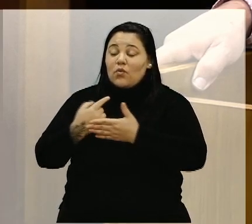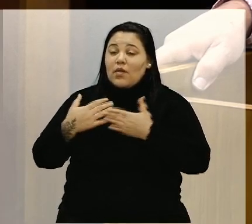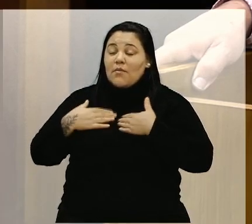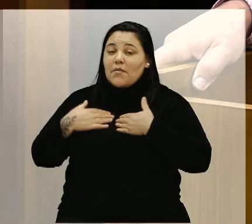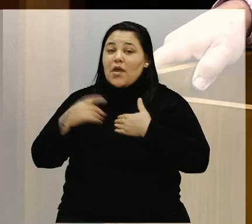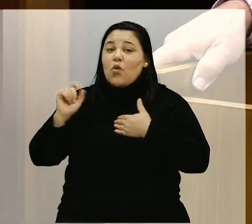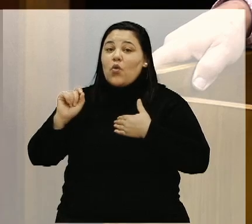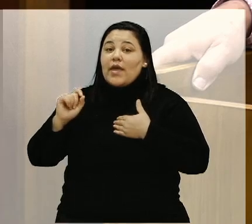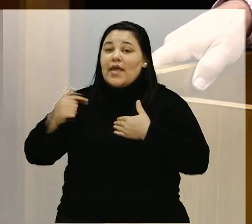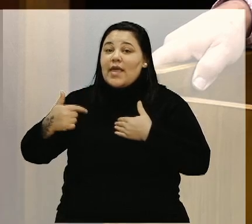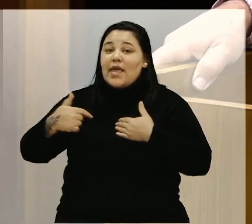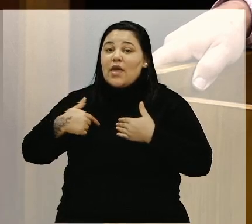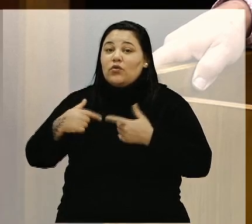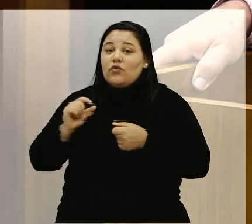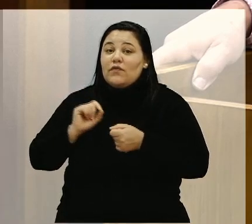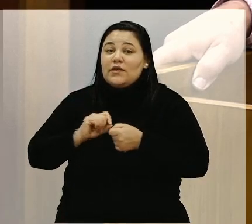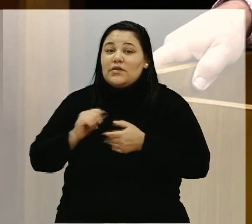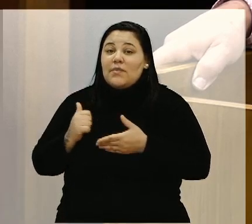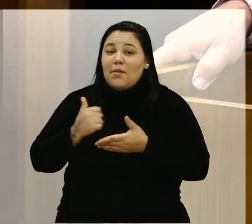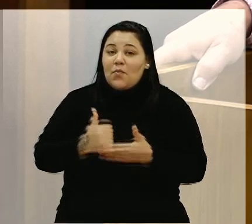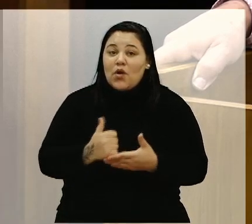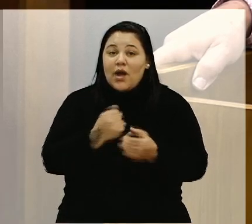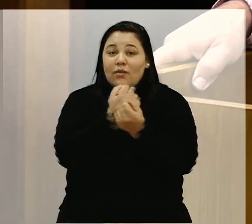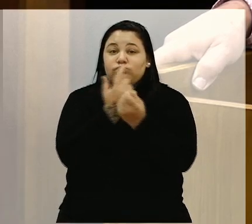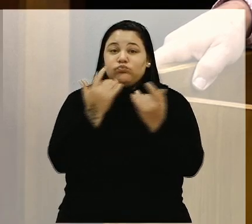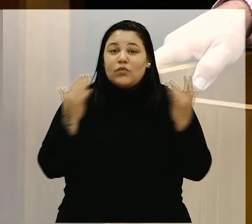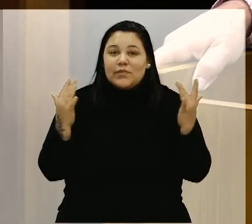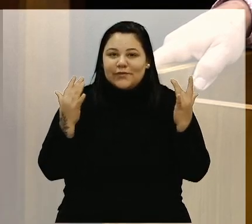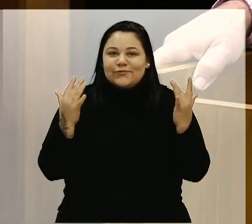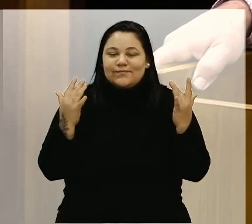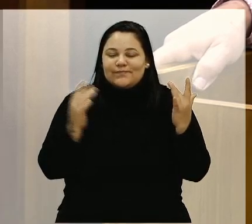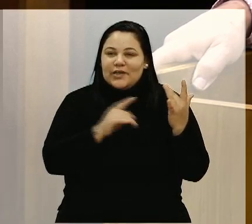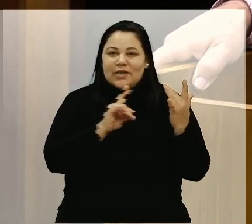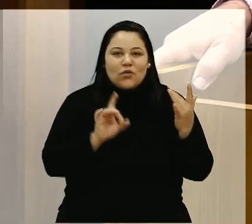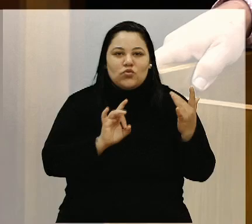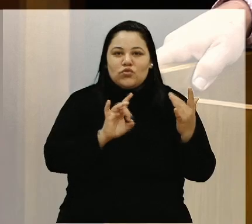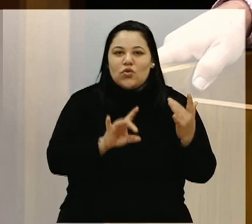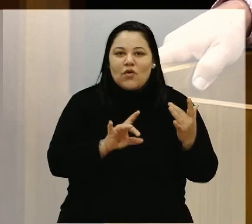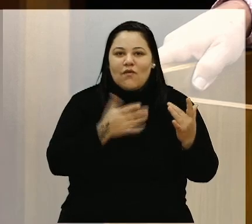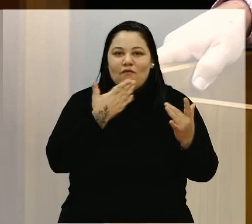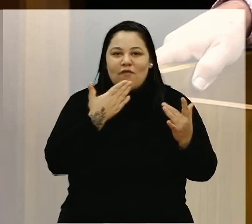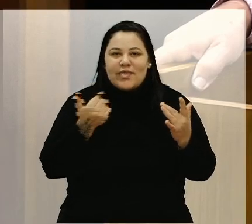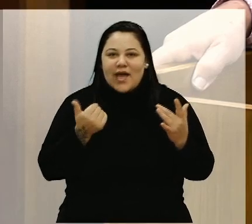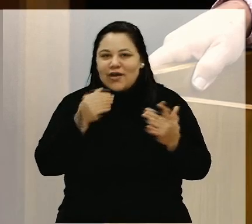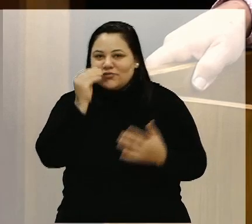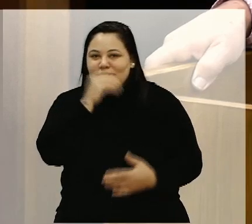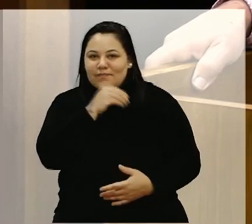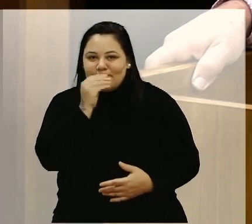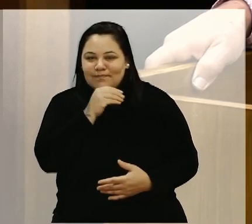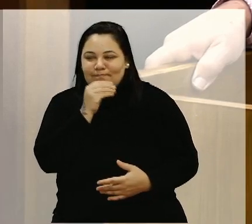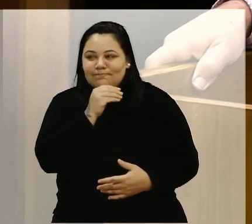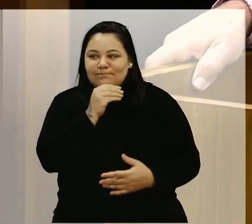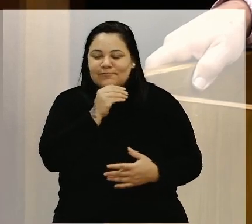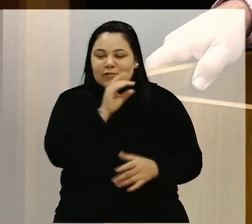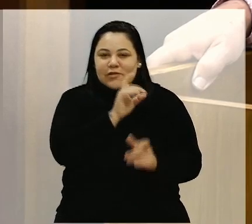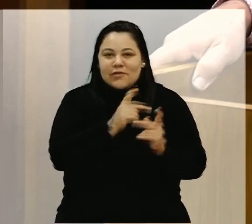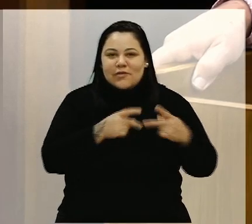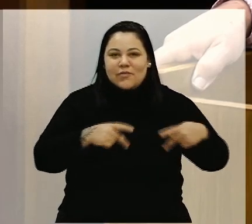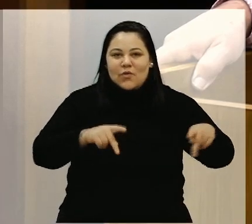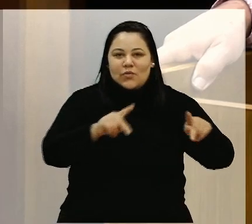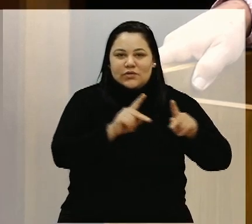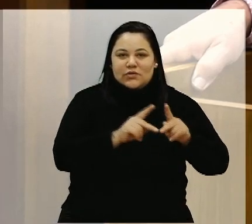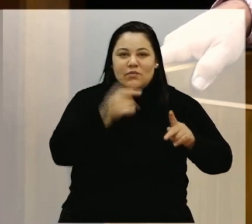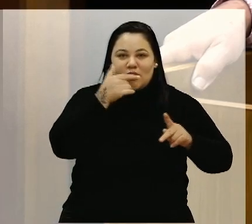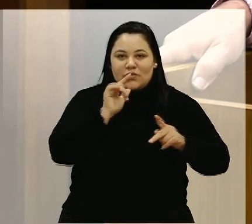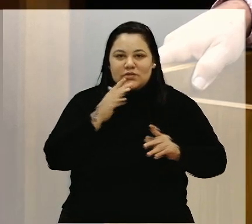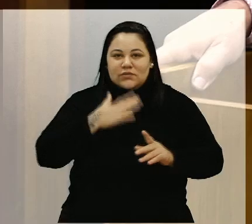estou contribuindo? E não só querendo tirar proveito da fraqueza para poder